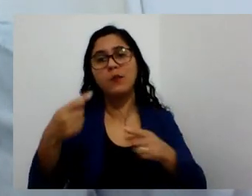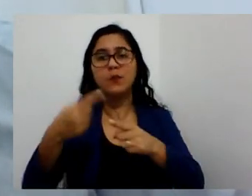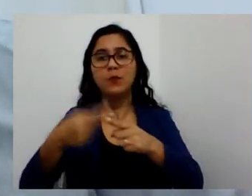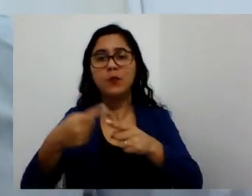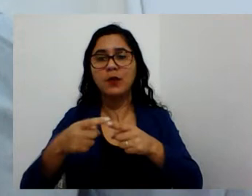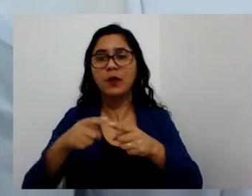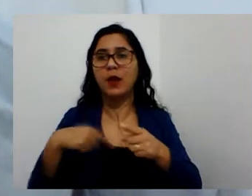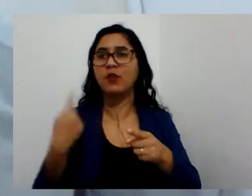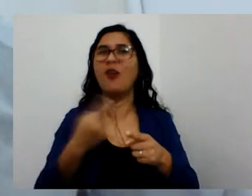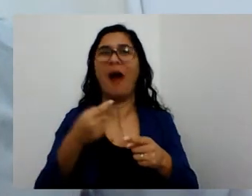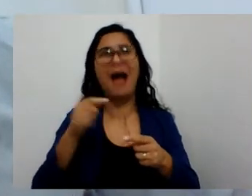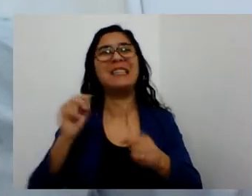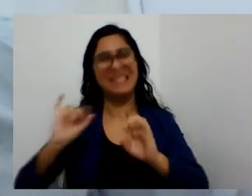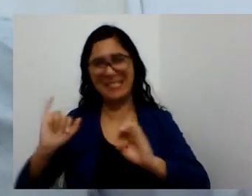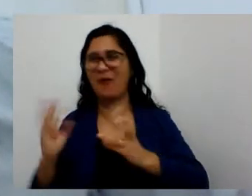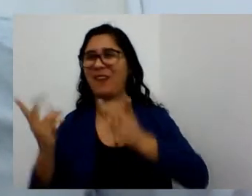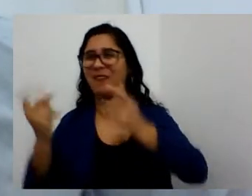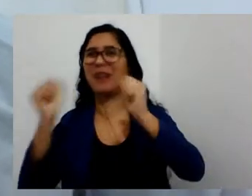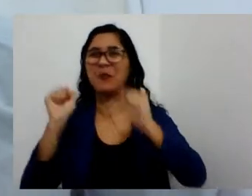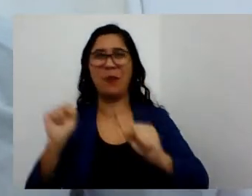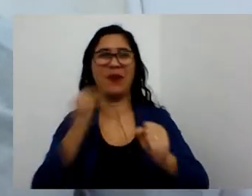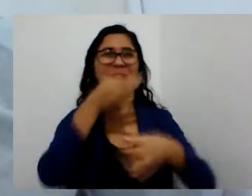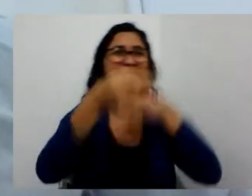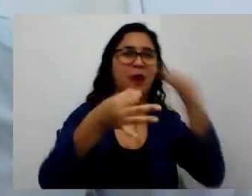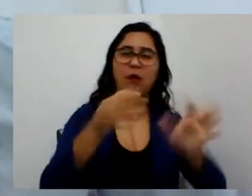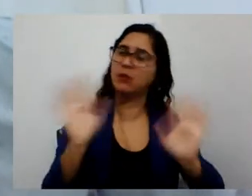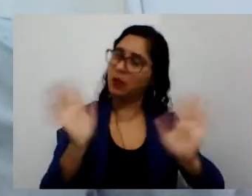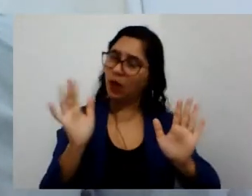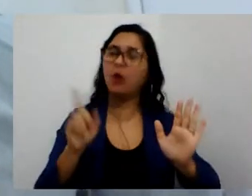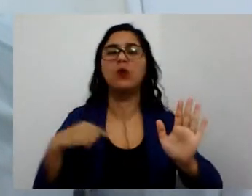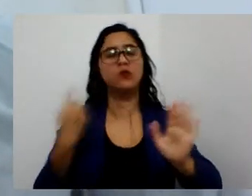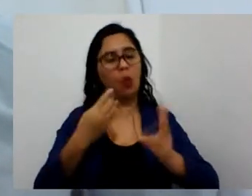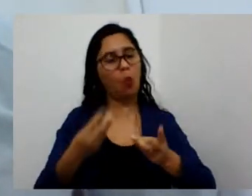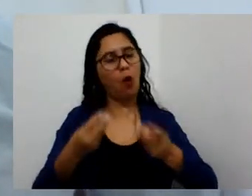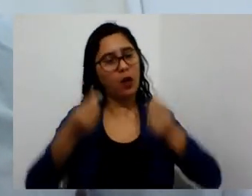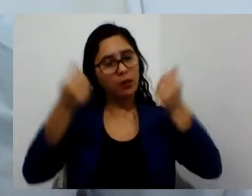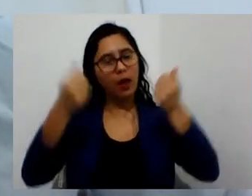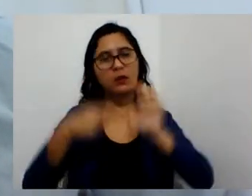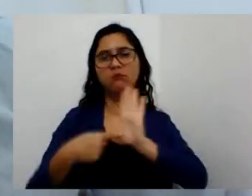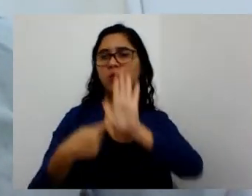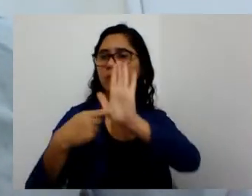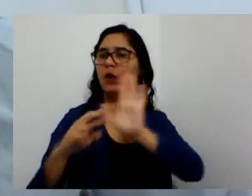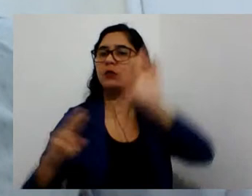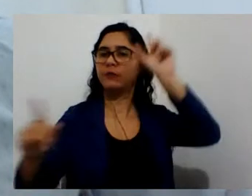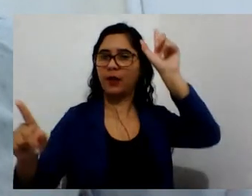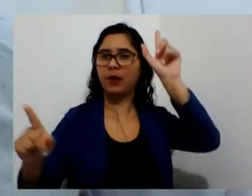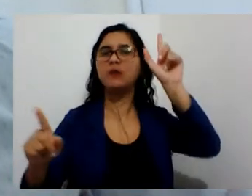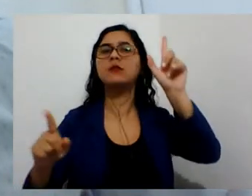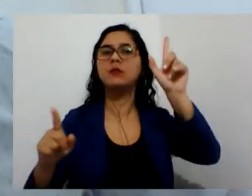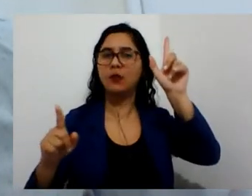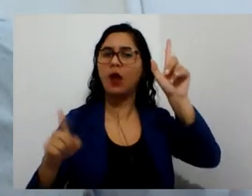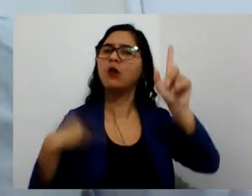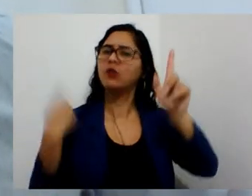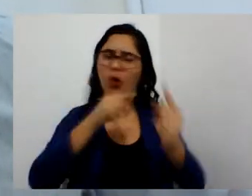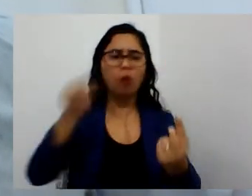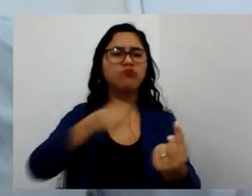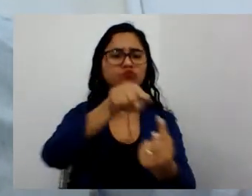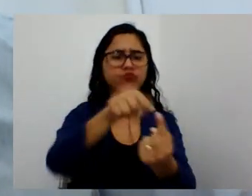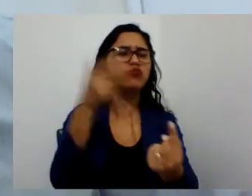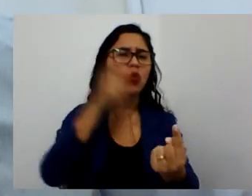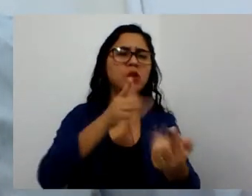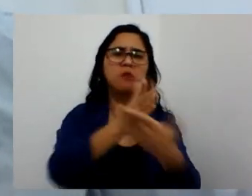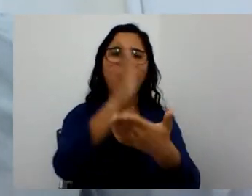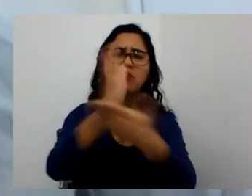termos voz, mas qualificados e diferenciados, nós conseguiremos todos os nossos objetivos, pois